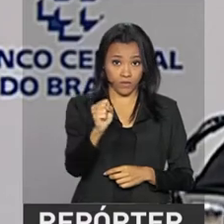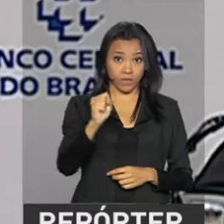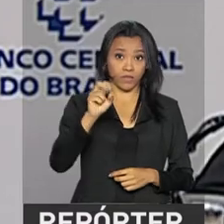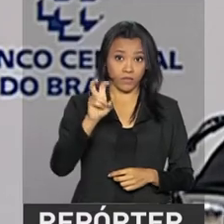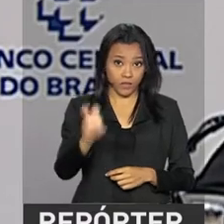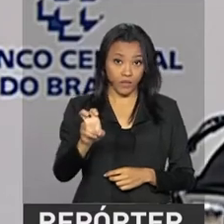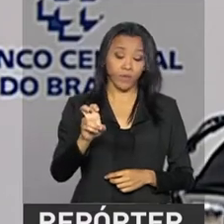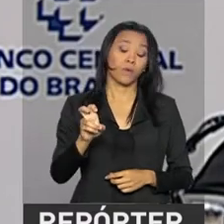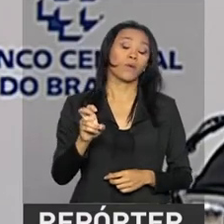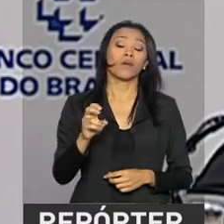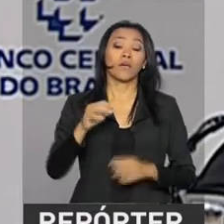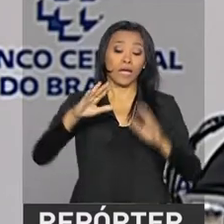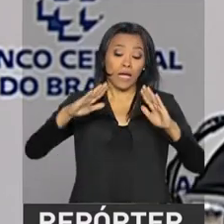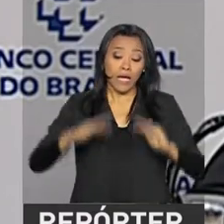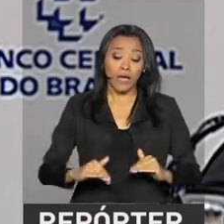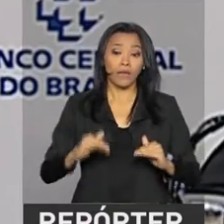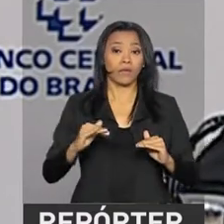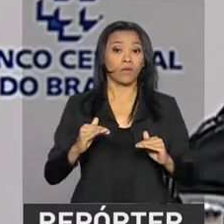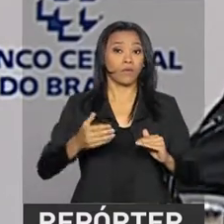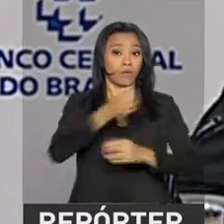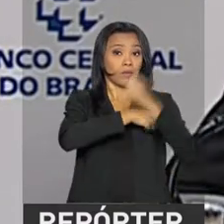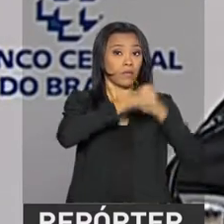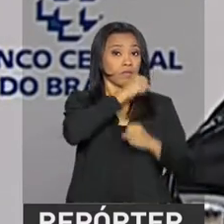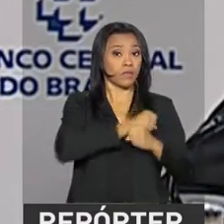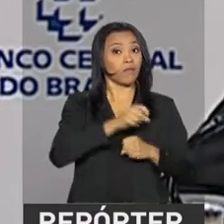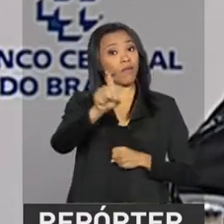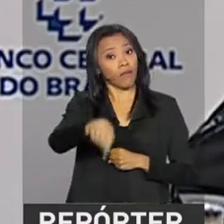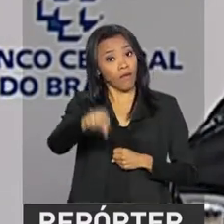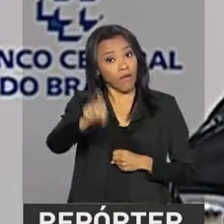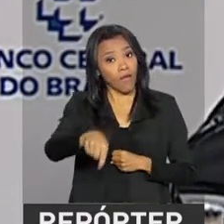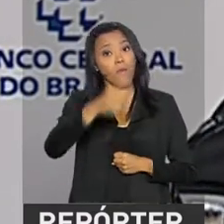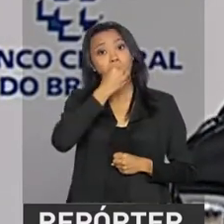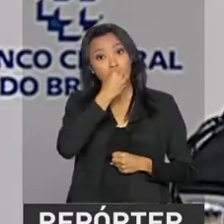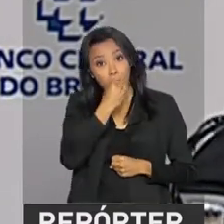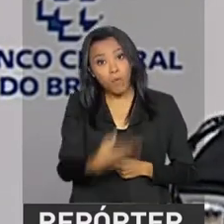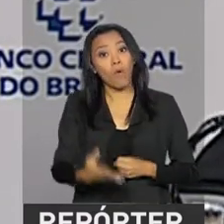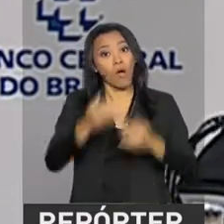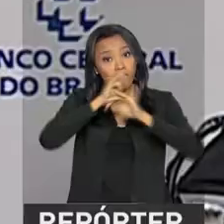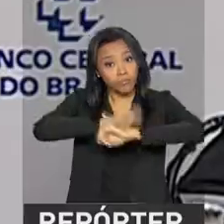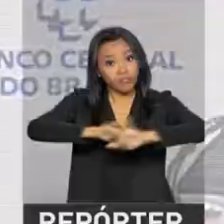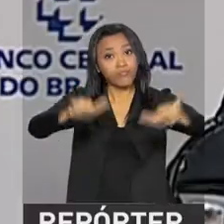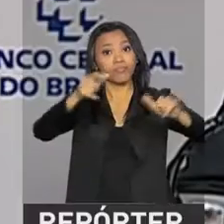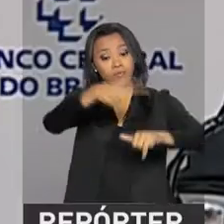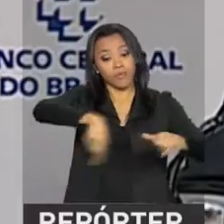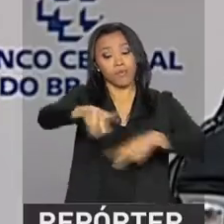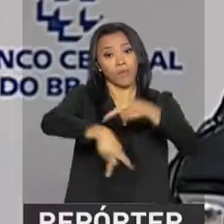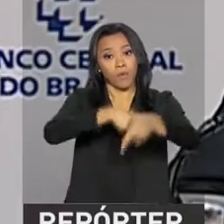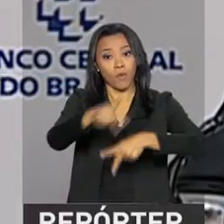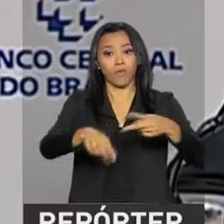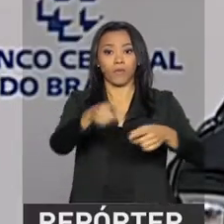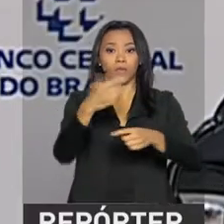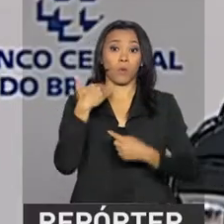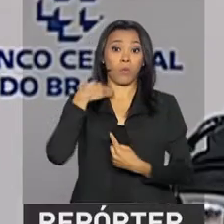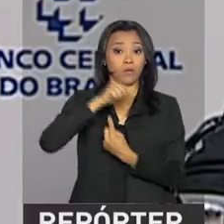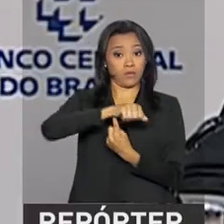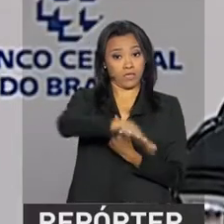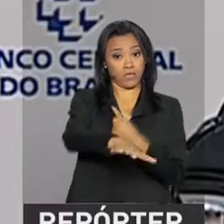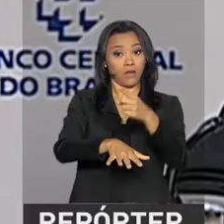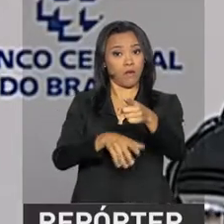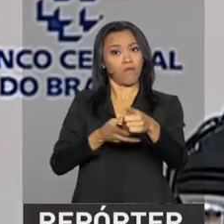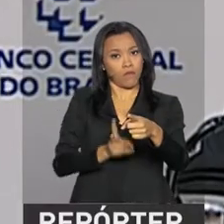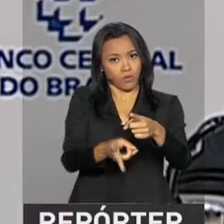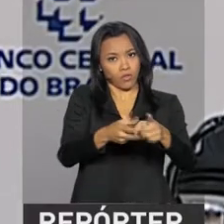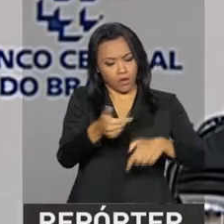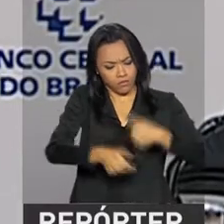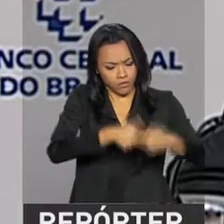4 de 85 no ano passado que é uma boa notícia para a população o banco central vai continuar trabalhando